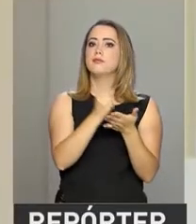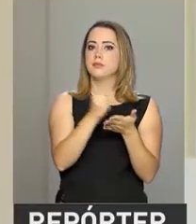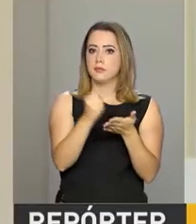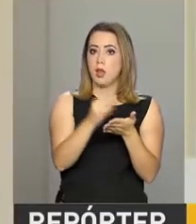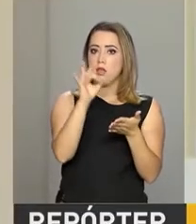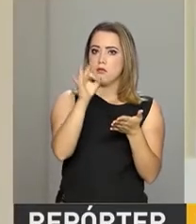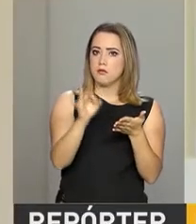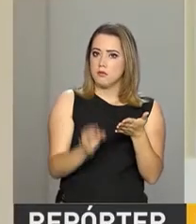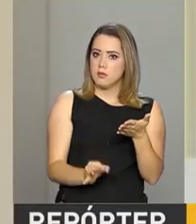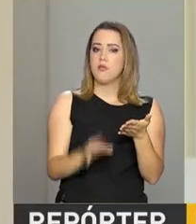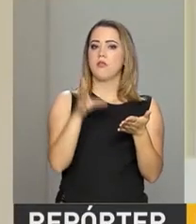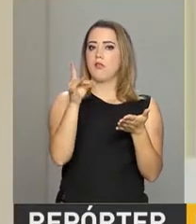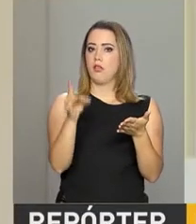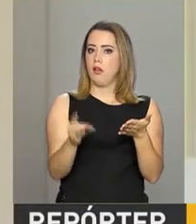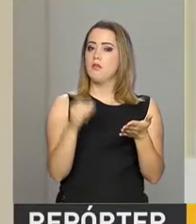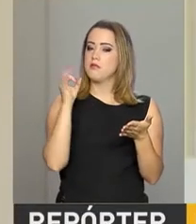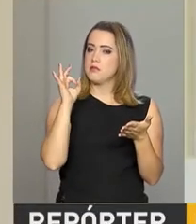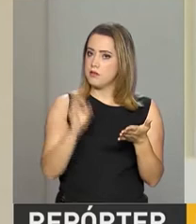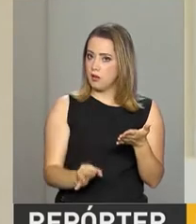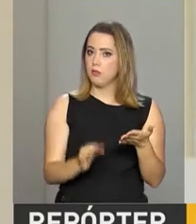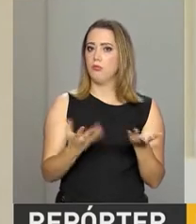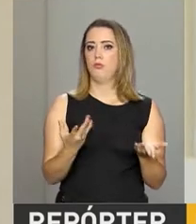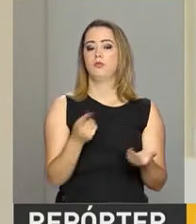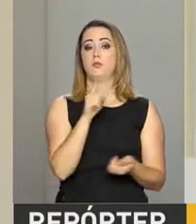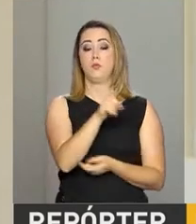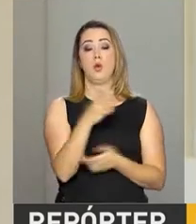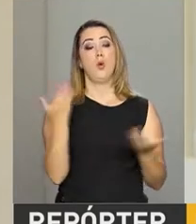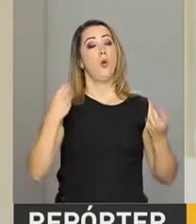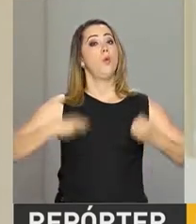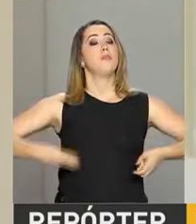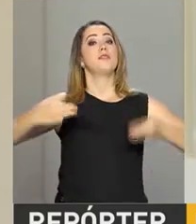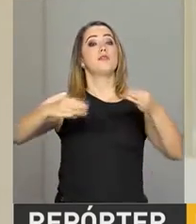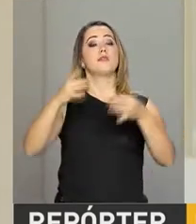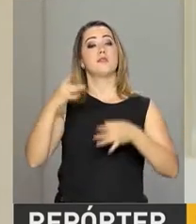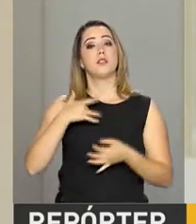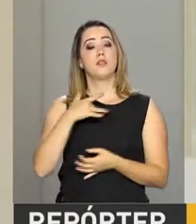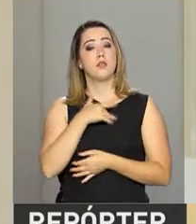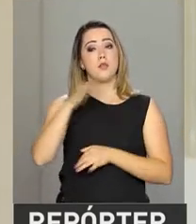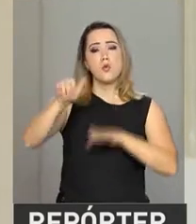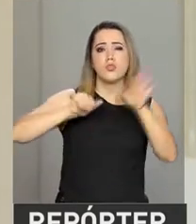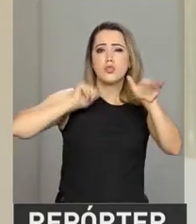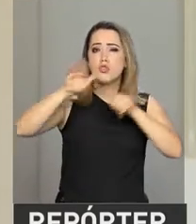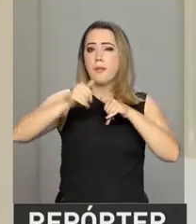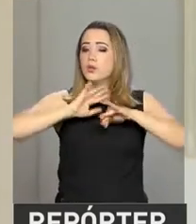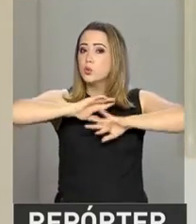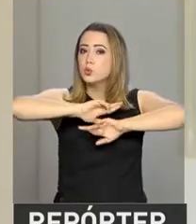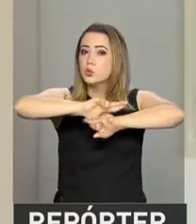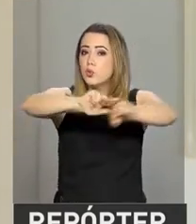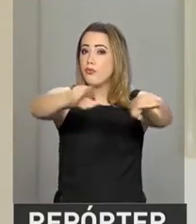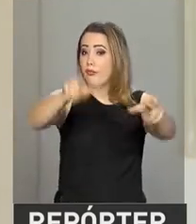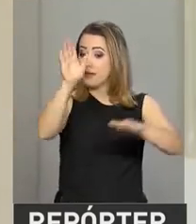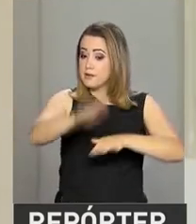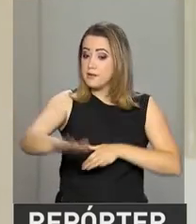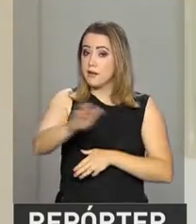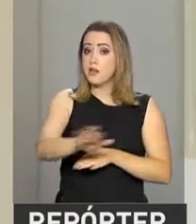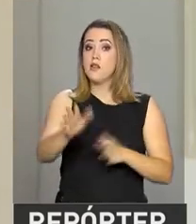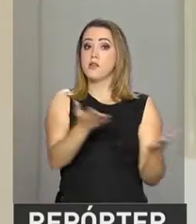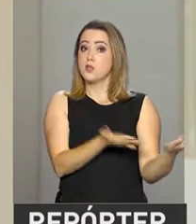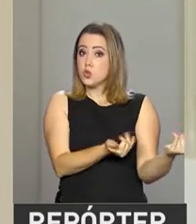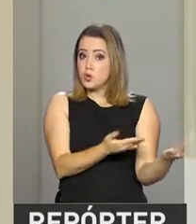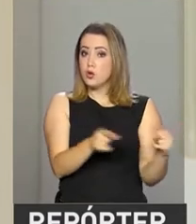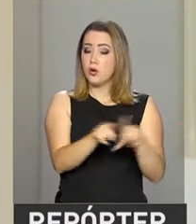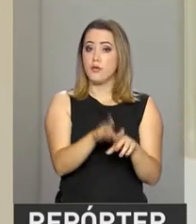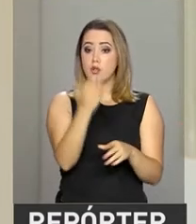da saúde está convocando mais de 47 milhões de crianças e adolescentes para atualizar o calendário de vacinação metade